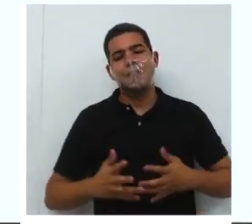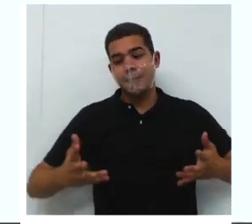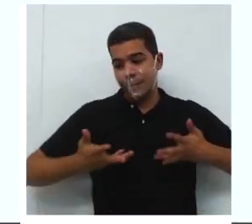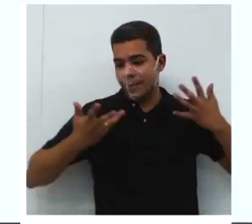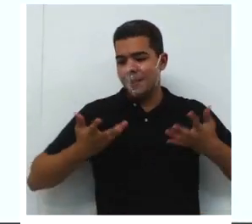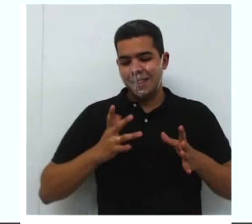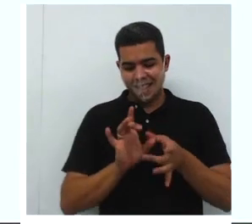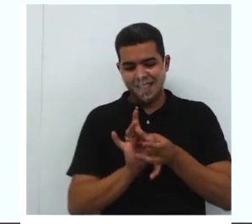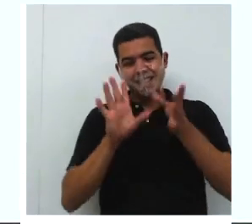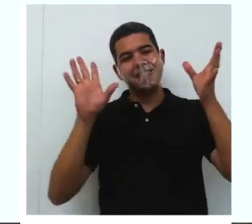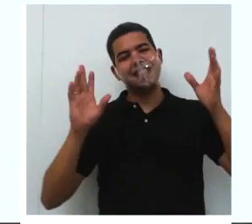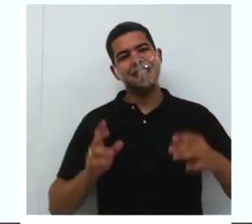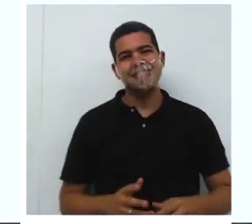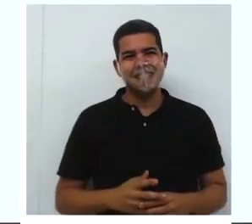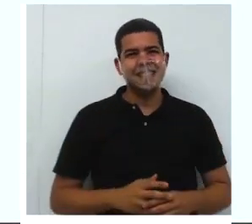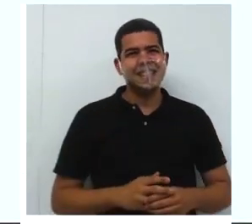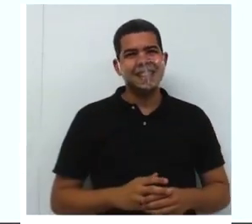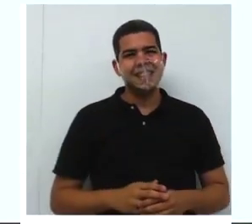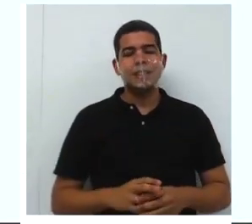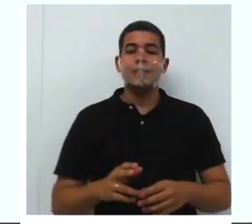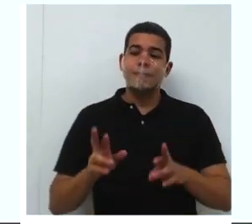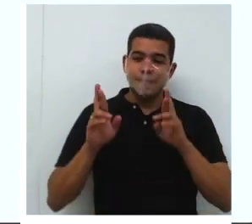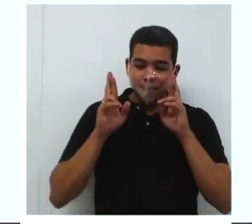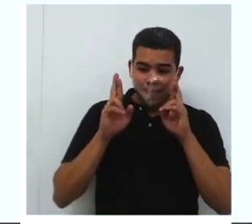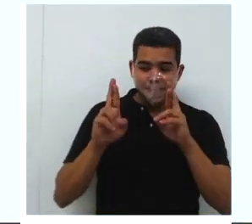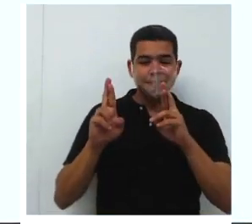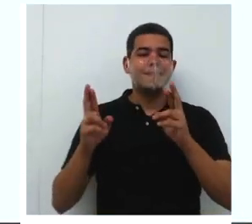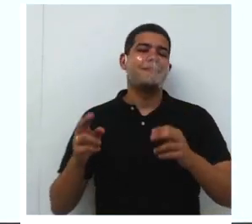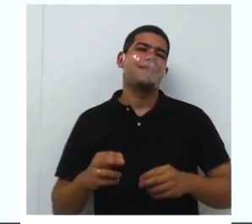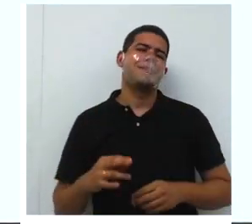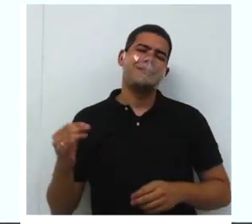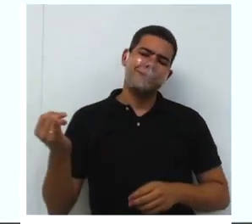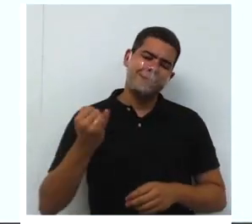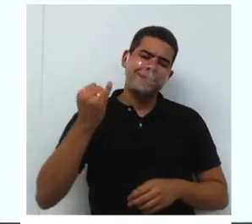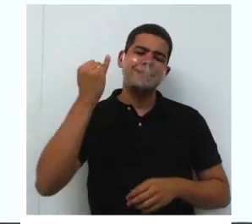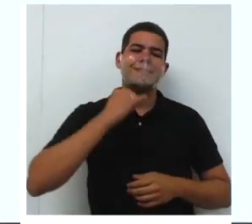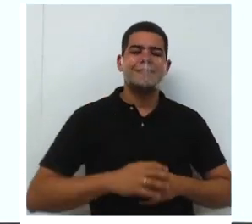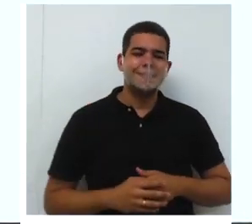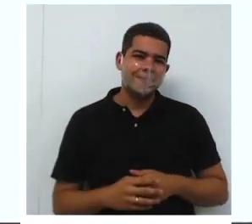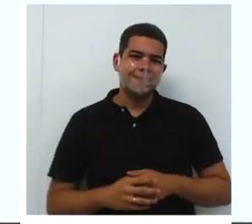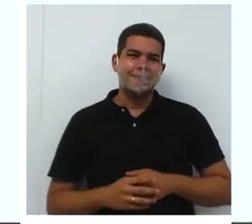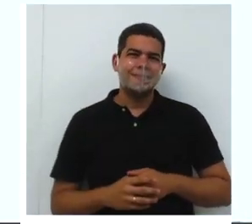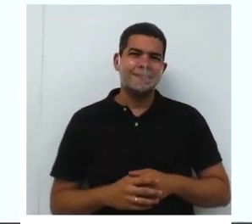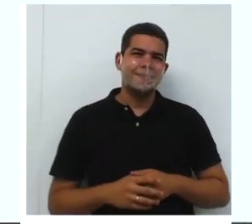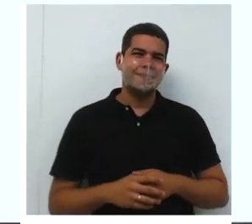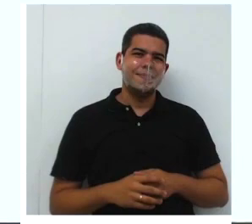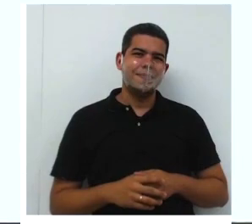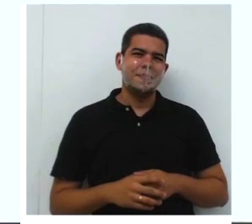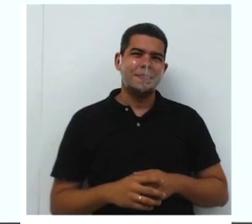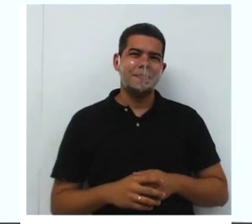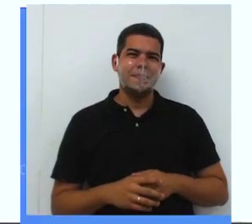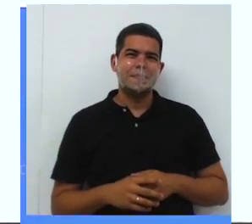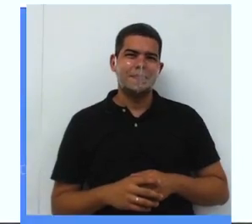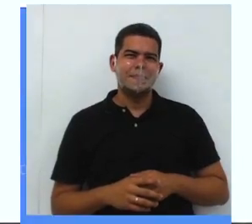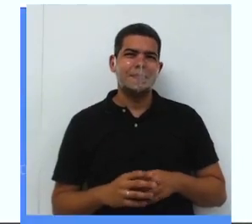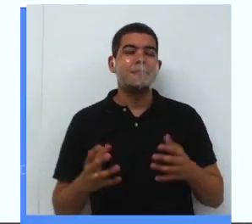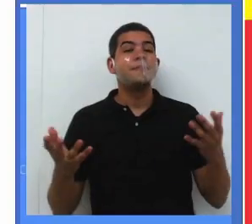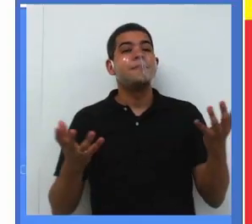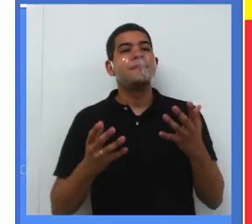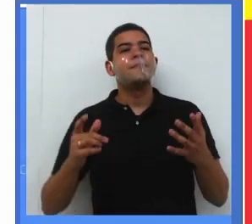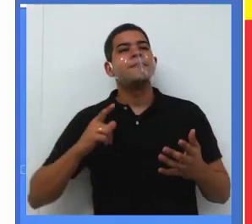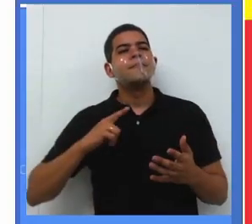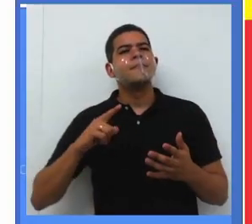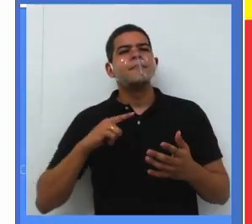somos livres. Então vamos respeitar isso, é muito importante. Agora vamos ver